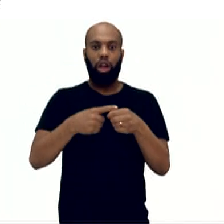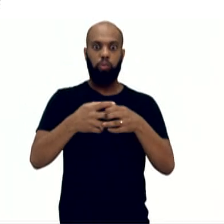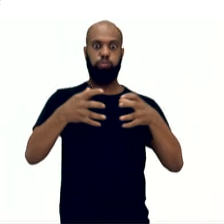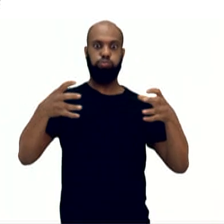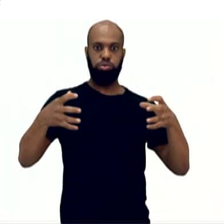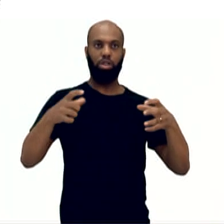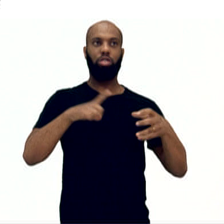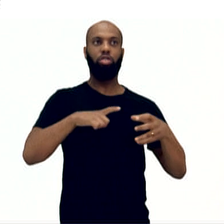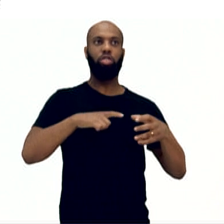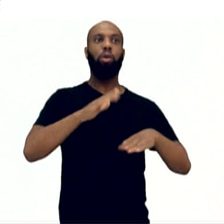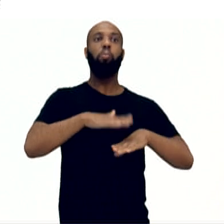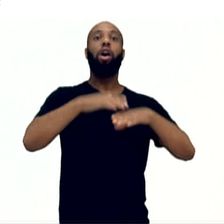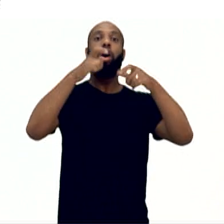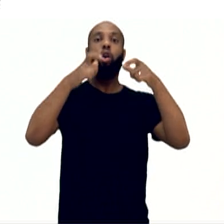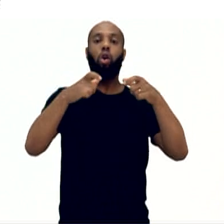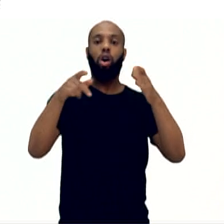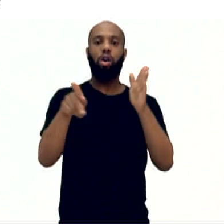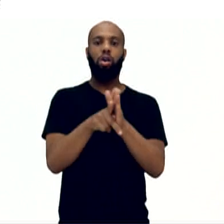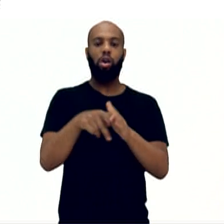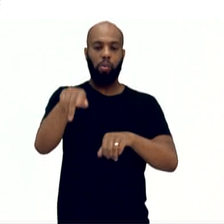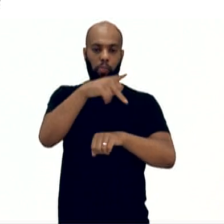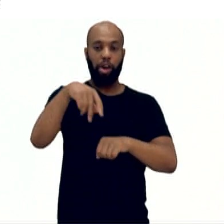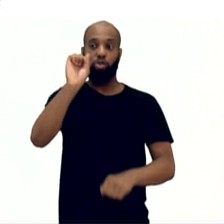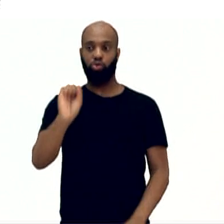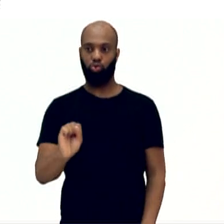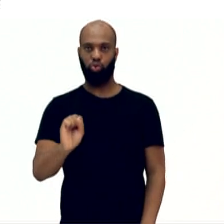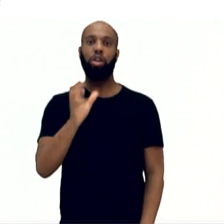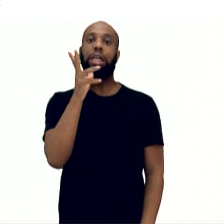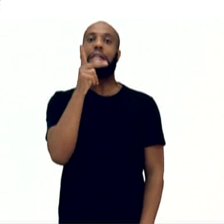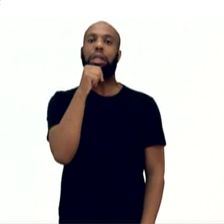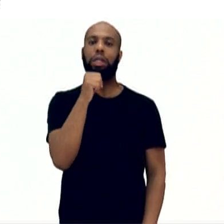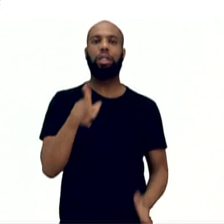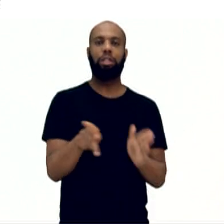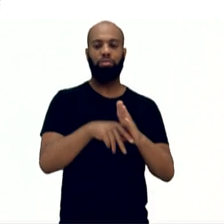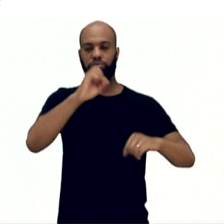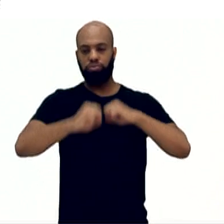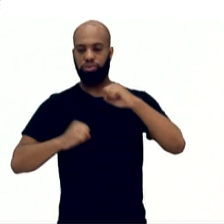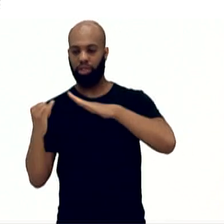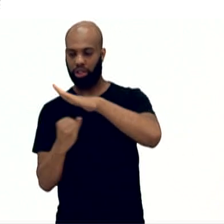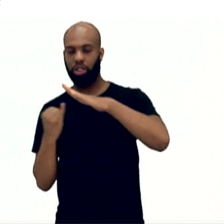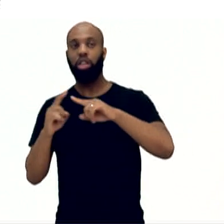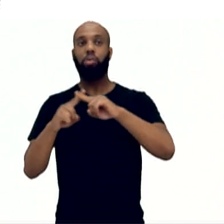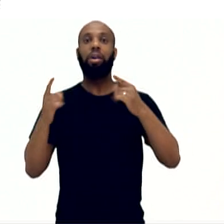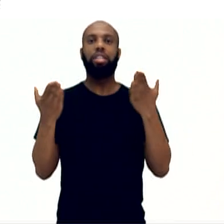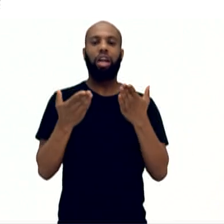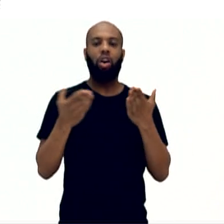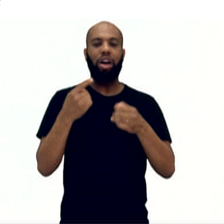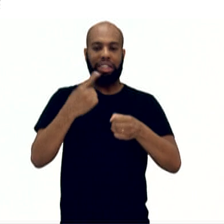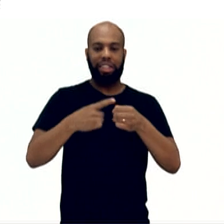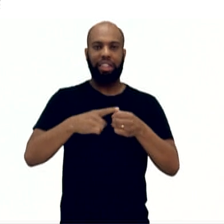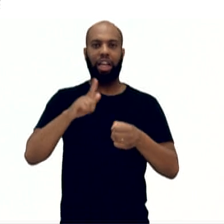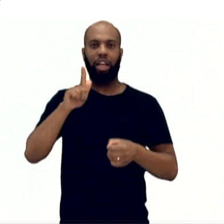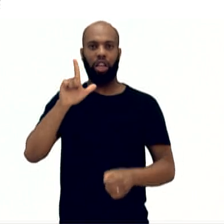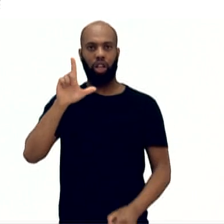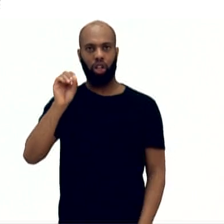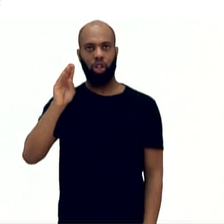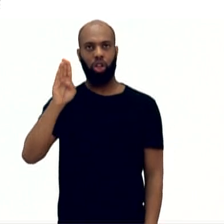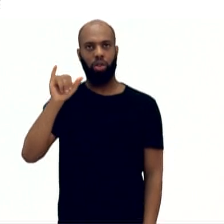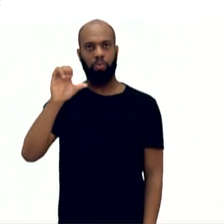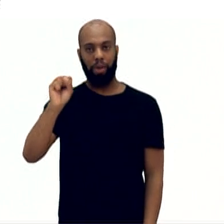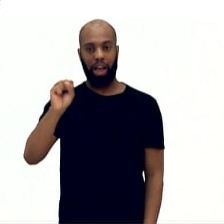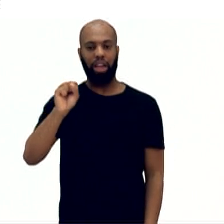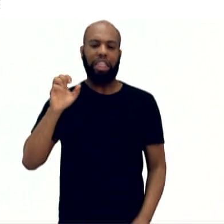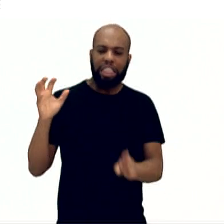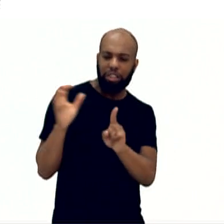porção sul, né? Nos países que se industrializaram tardiamente. No caso das cidades globais, aquelas que exercem